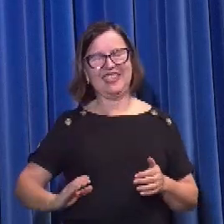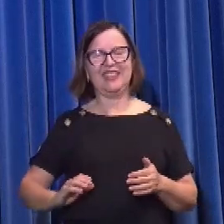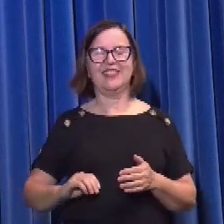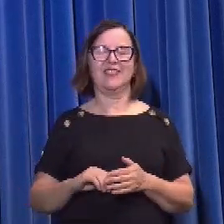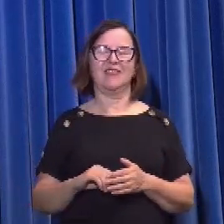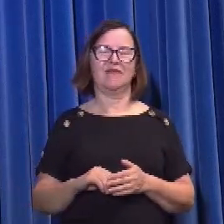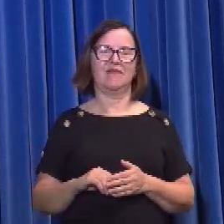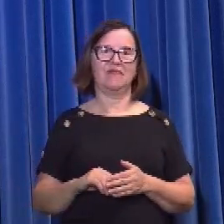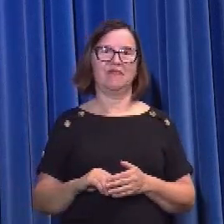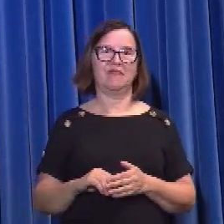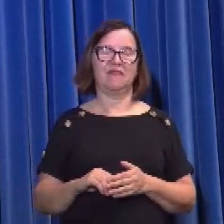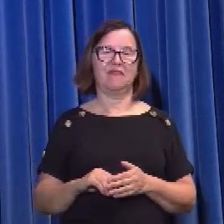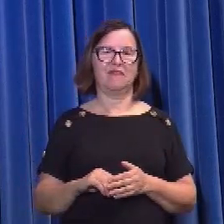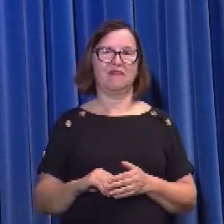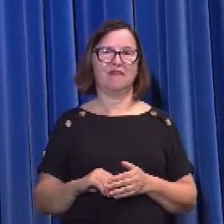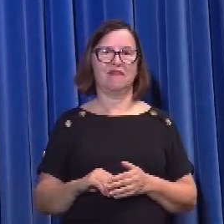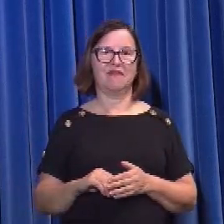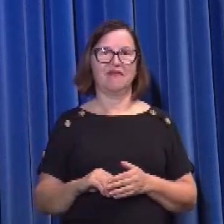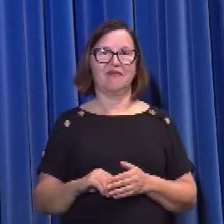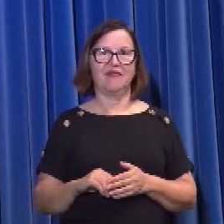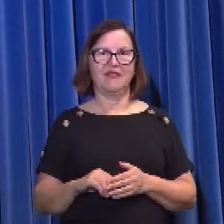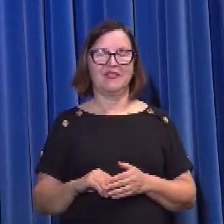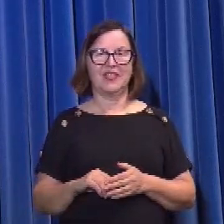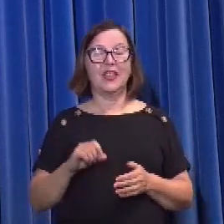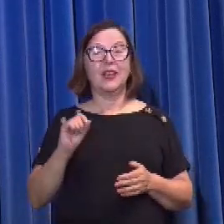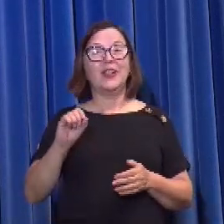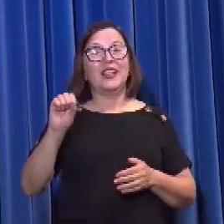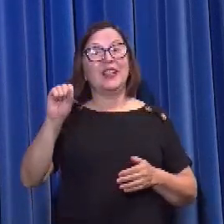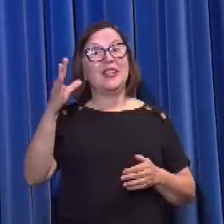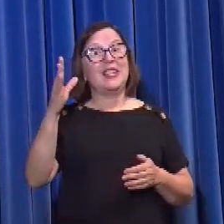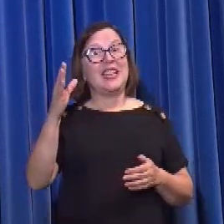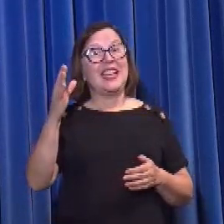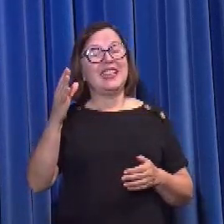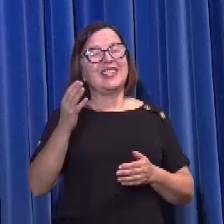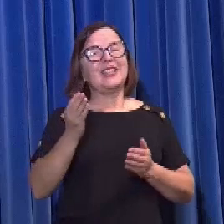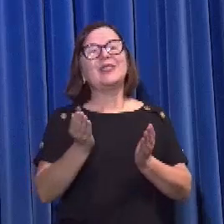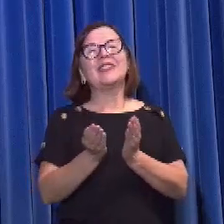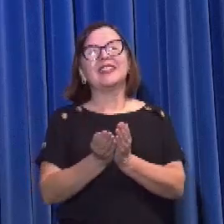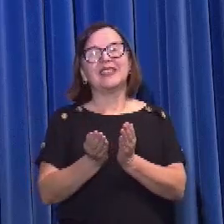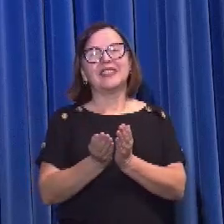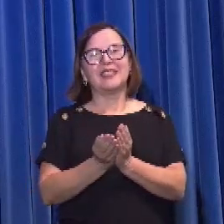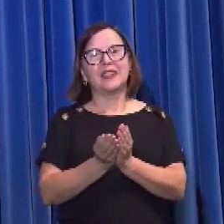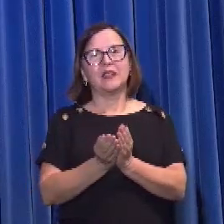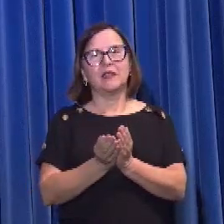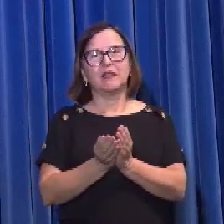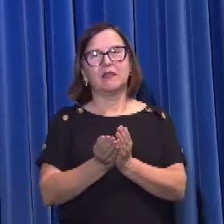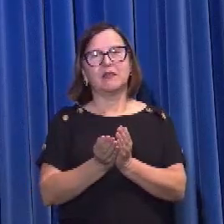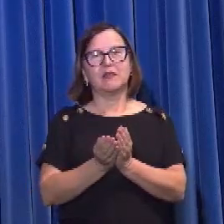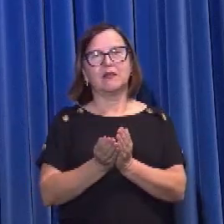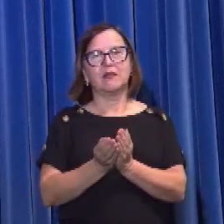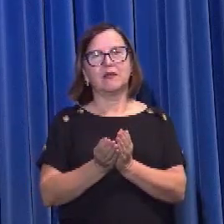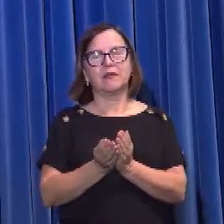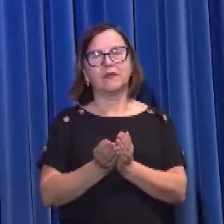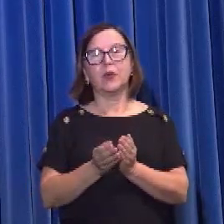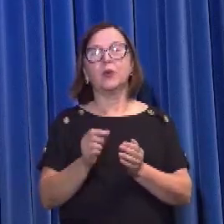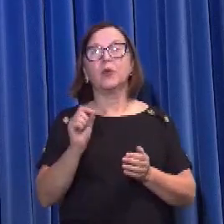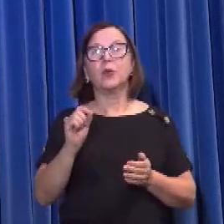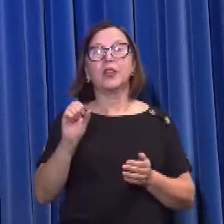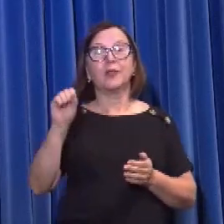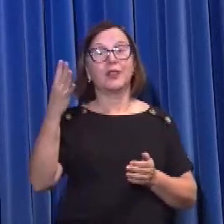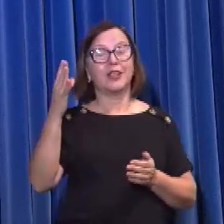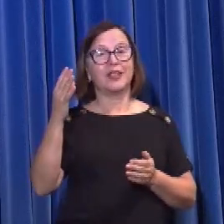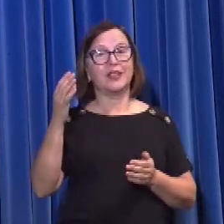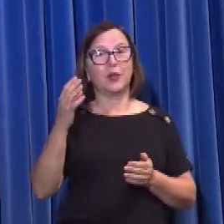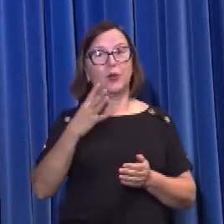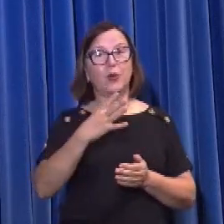mais tarde, o que acontece com o cristão é o que aconteceu com o filho pródigo. Ele cai